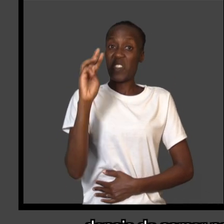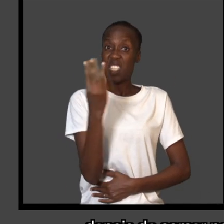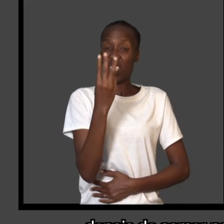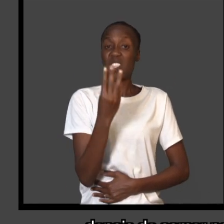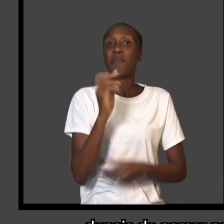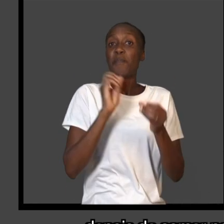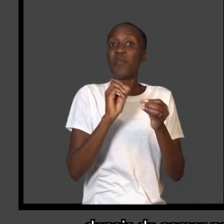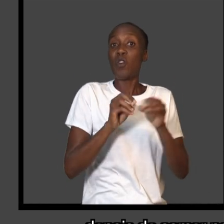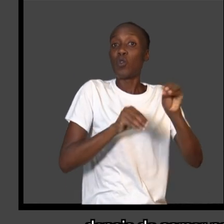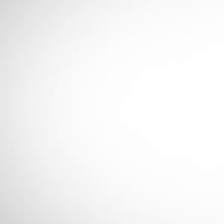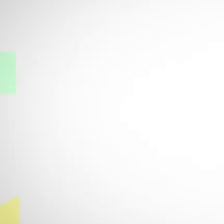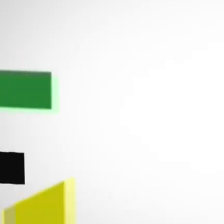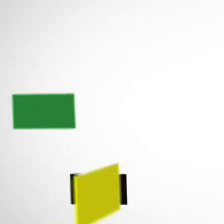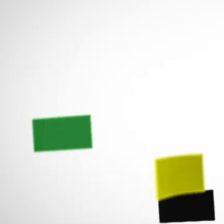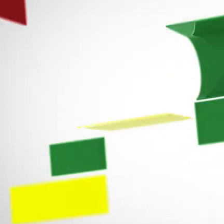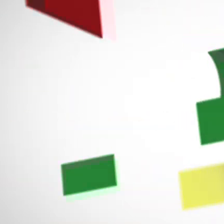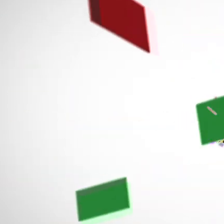já realizados.